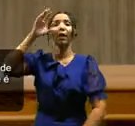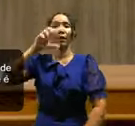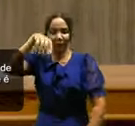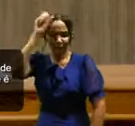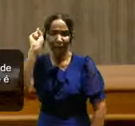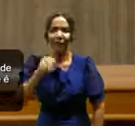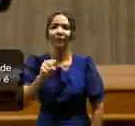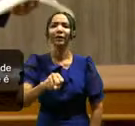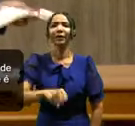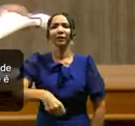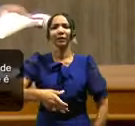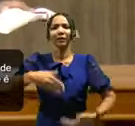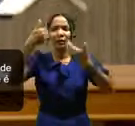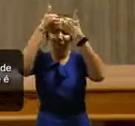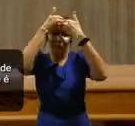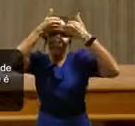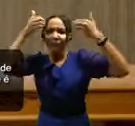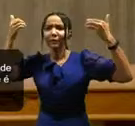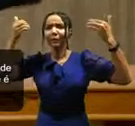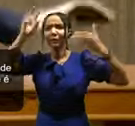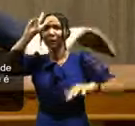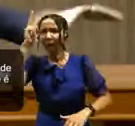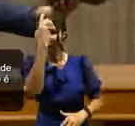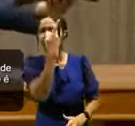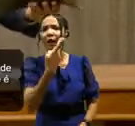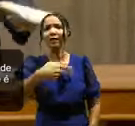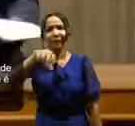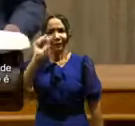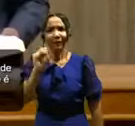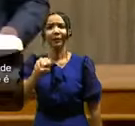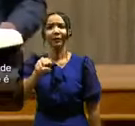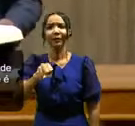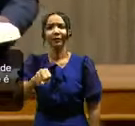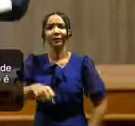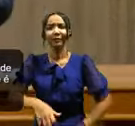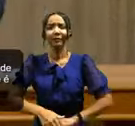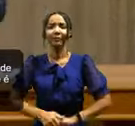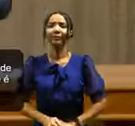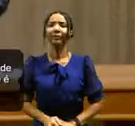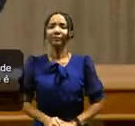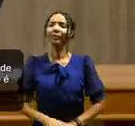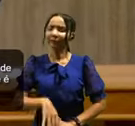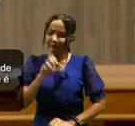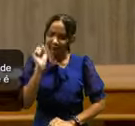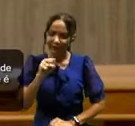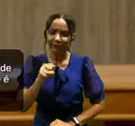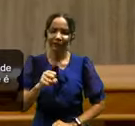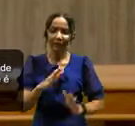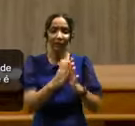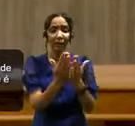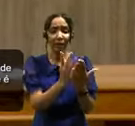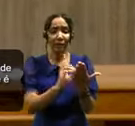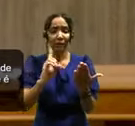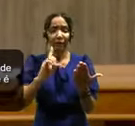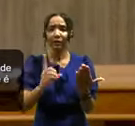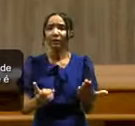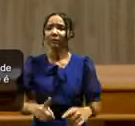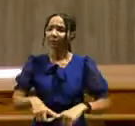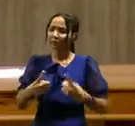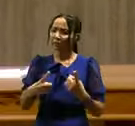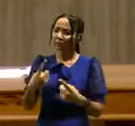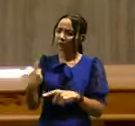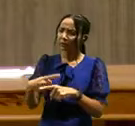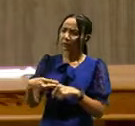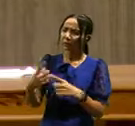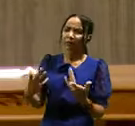apta para discernir os pensamentos é é ela mas por que que nem sempre ela vai